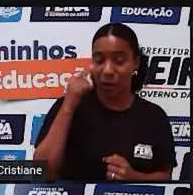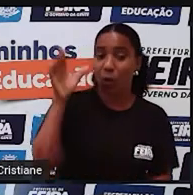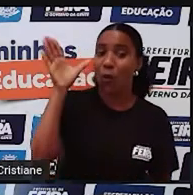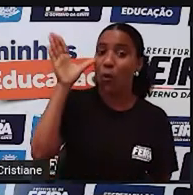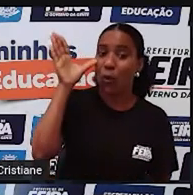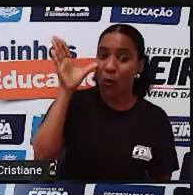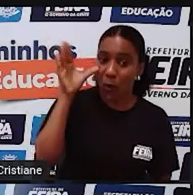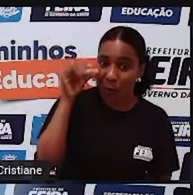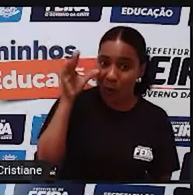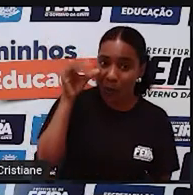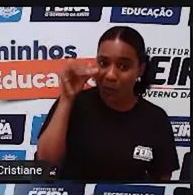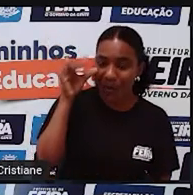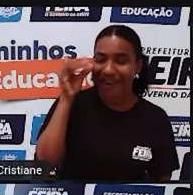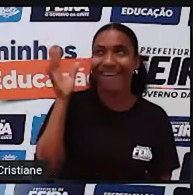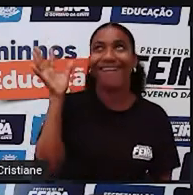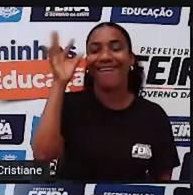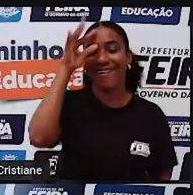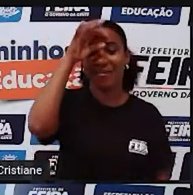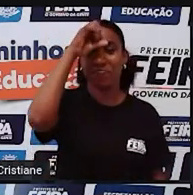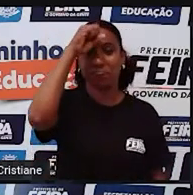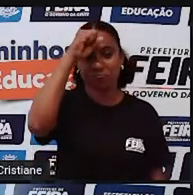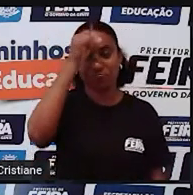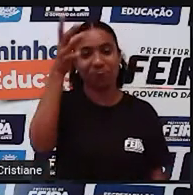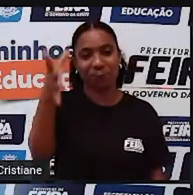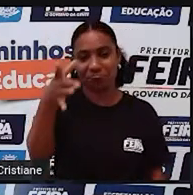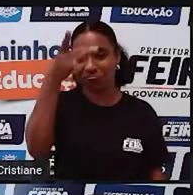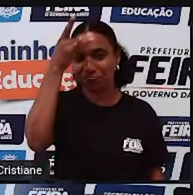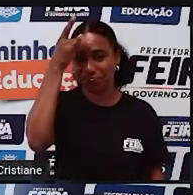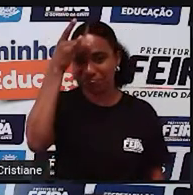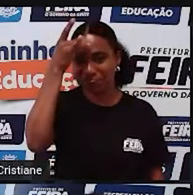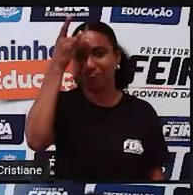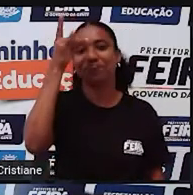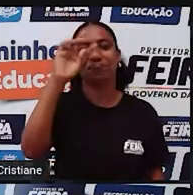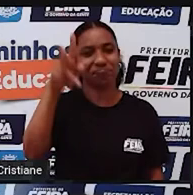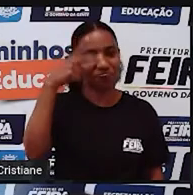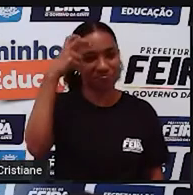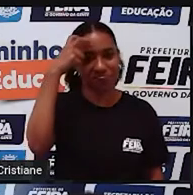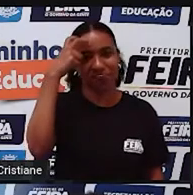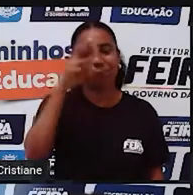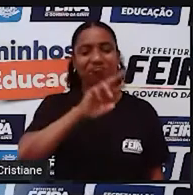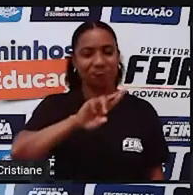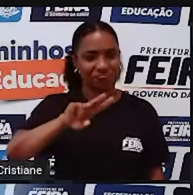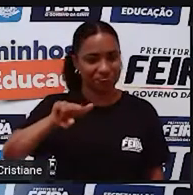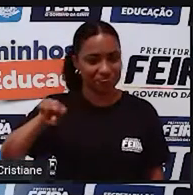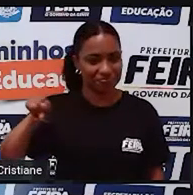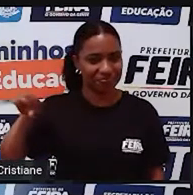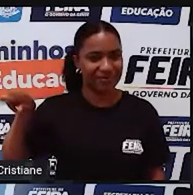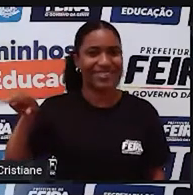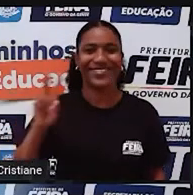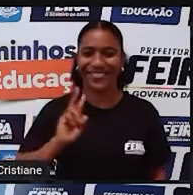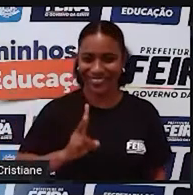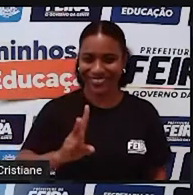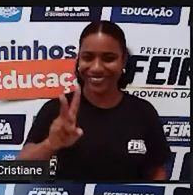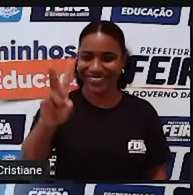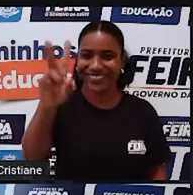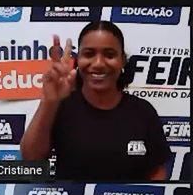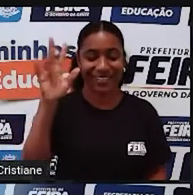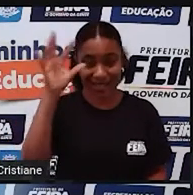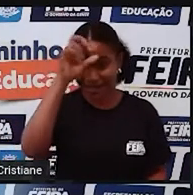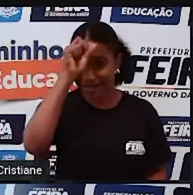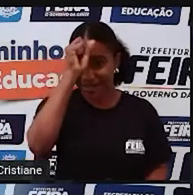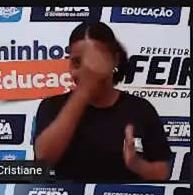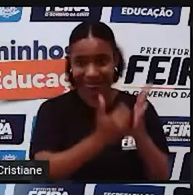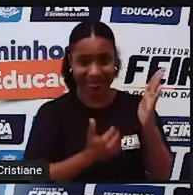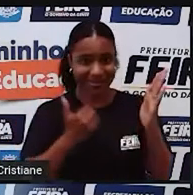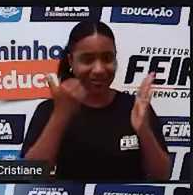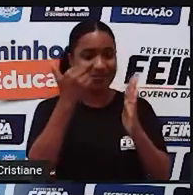curiosidade para somar no nosso universo de conhecimentos, ok? Vamos lá, vamos juntos continuar aprendendo